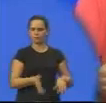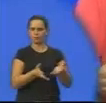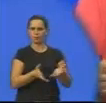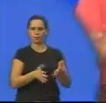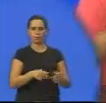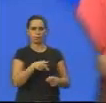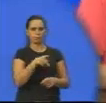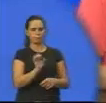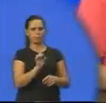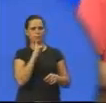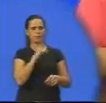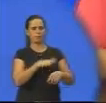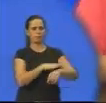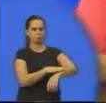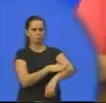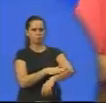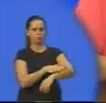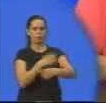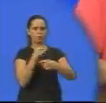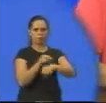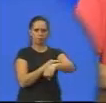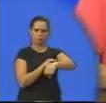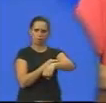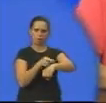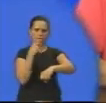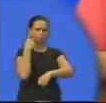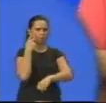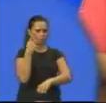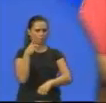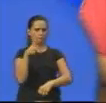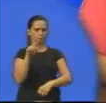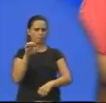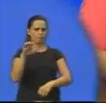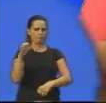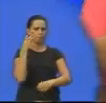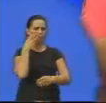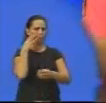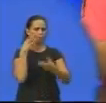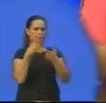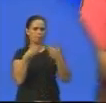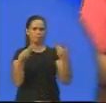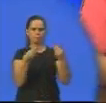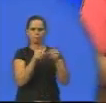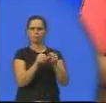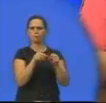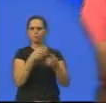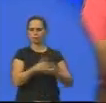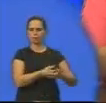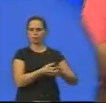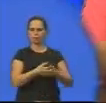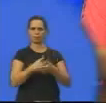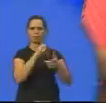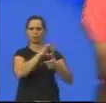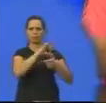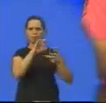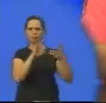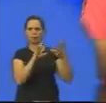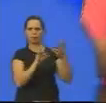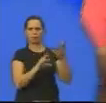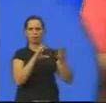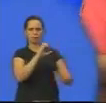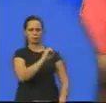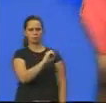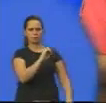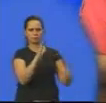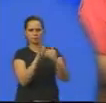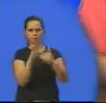dos pés e a cor, né, a cor da pele do bebê. Então, no primeiro minuto, cada um desses indicadores recebe uma nota de